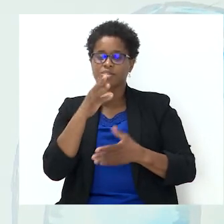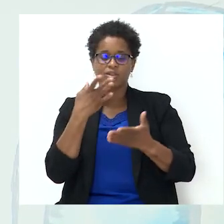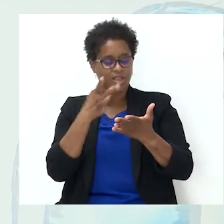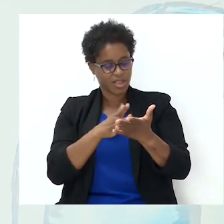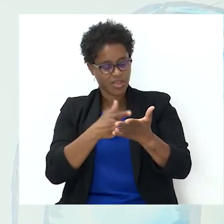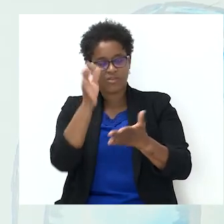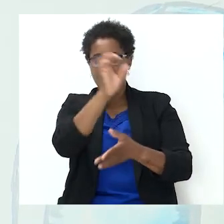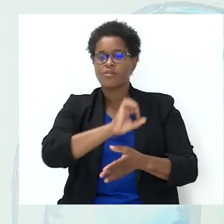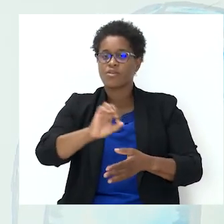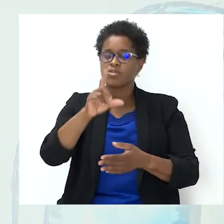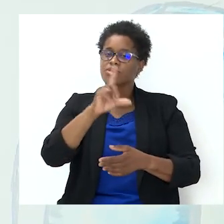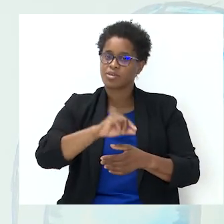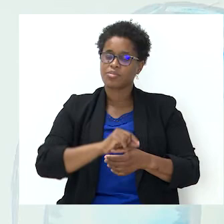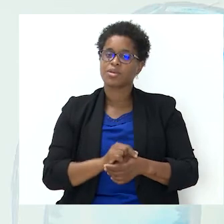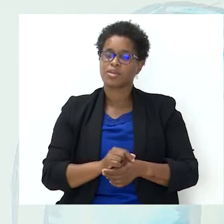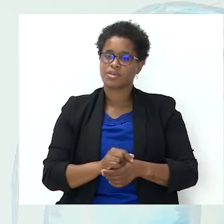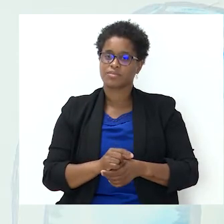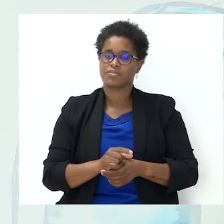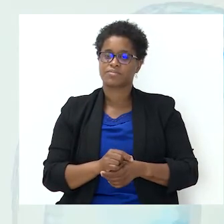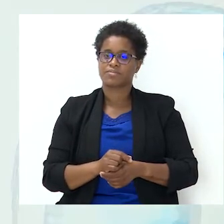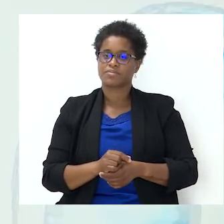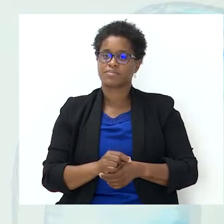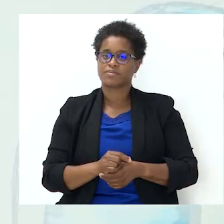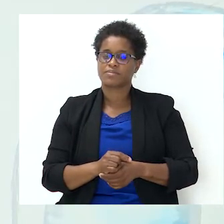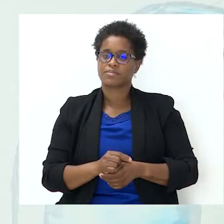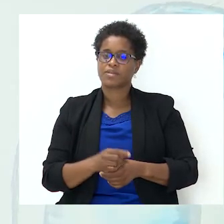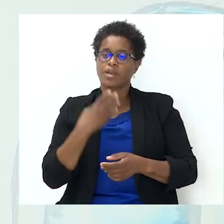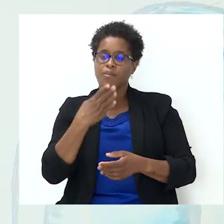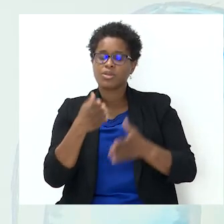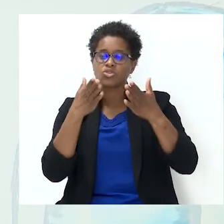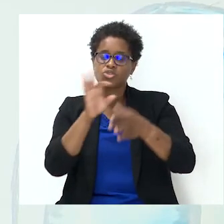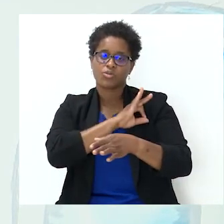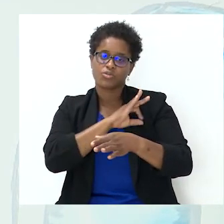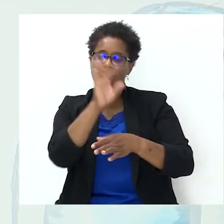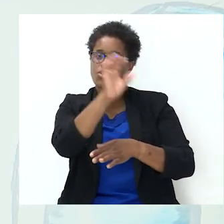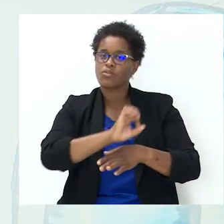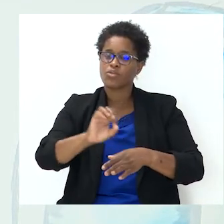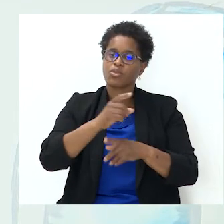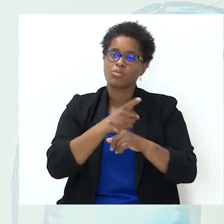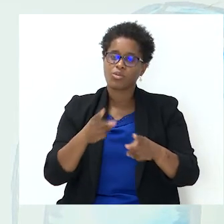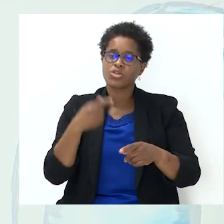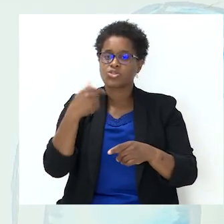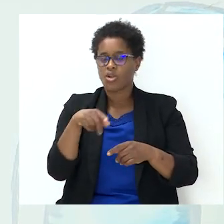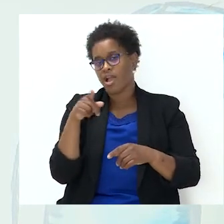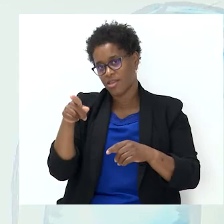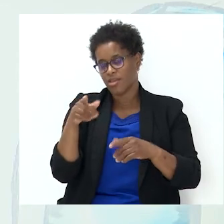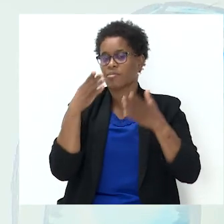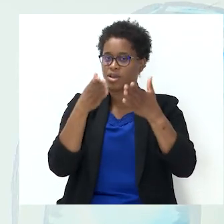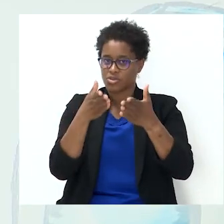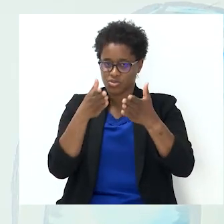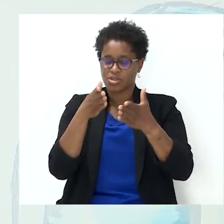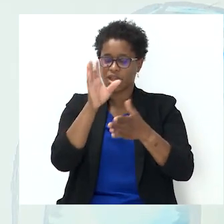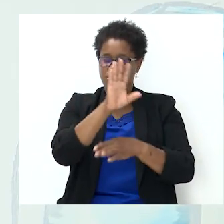manual. Também consultem os vossos professores, porque estarão ali para